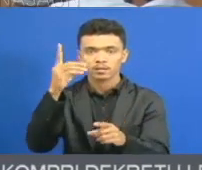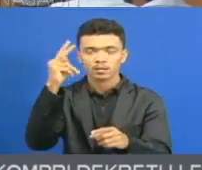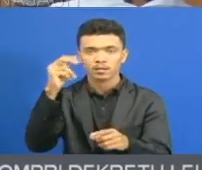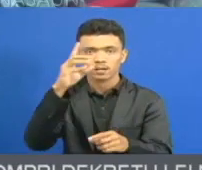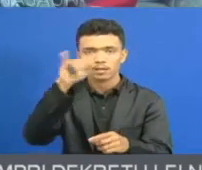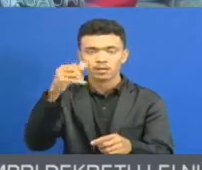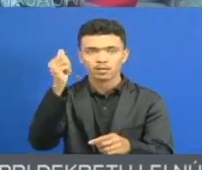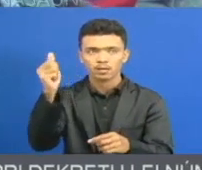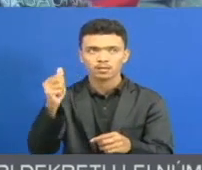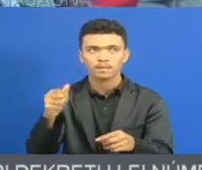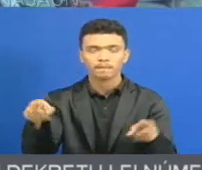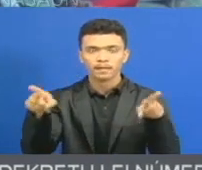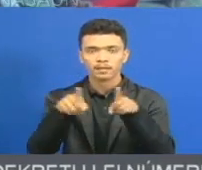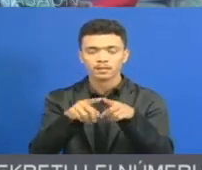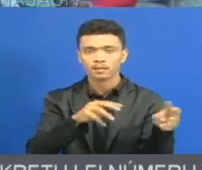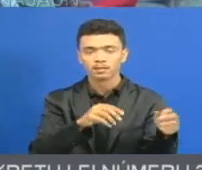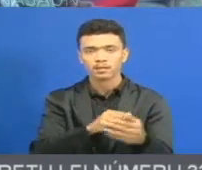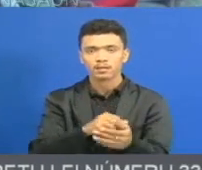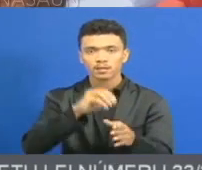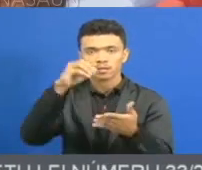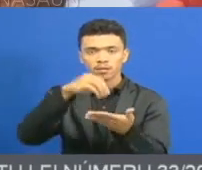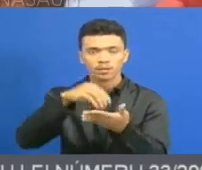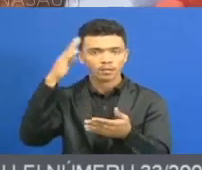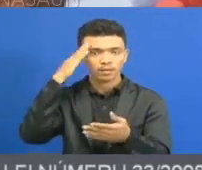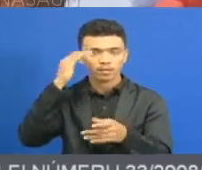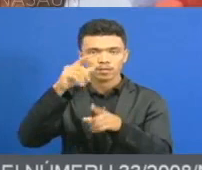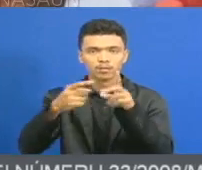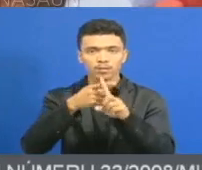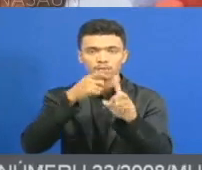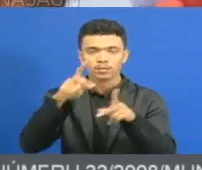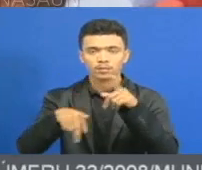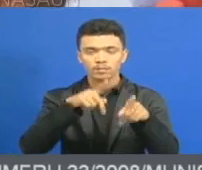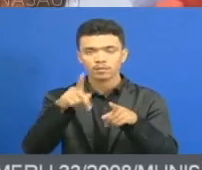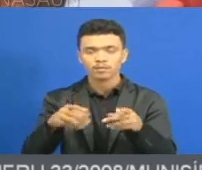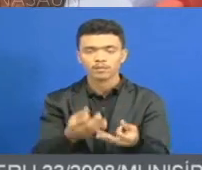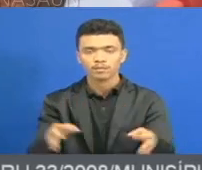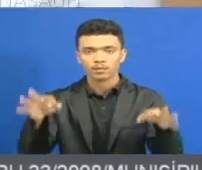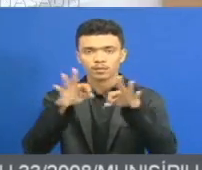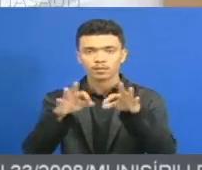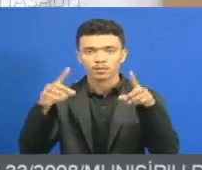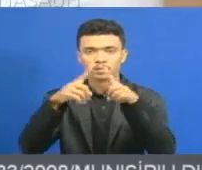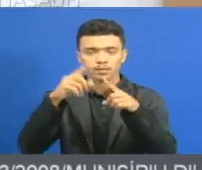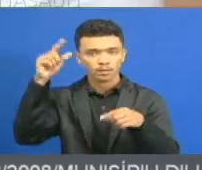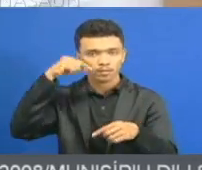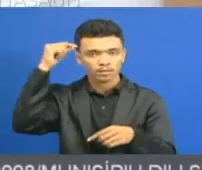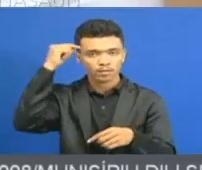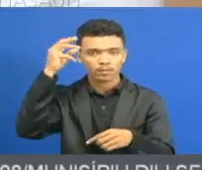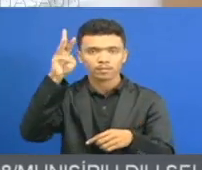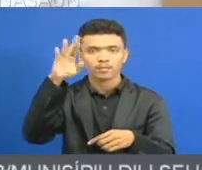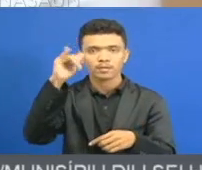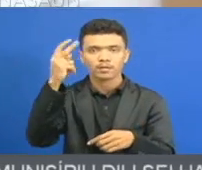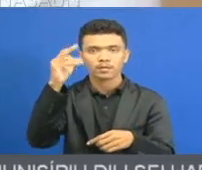Foundation considera acumula hanoi ngoto husi povo nebe sai pilar importante ba governo. Mariano Assanami